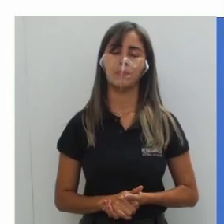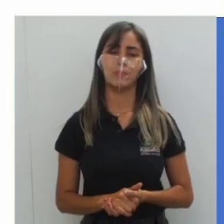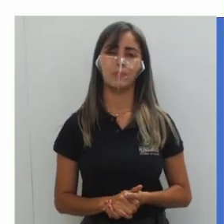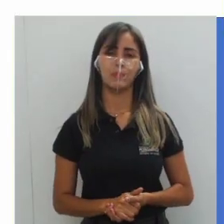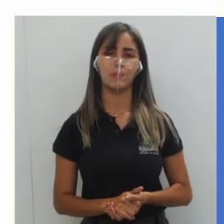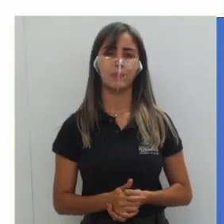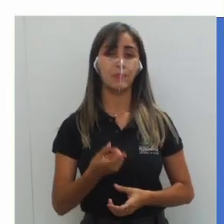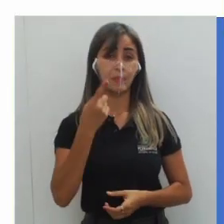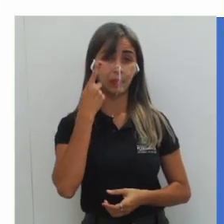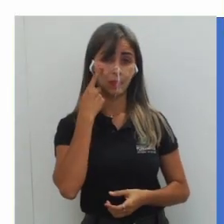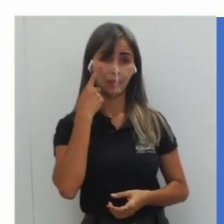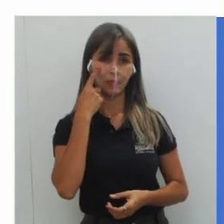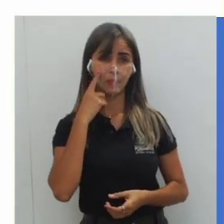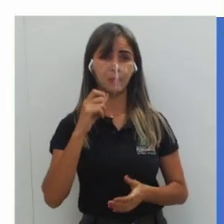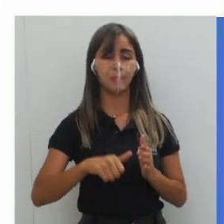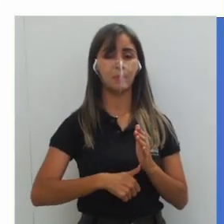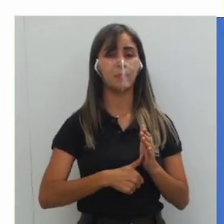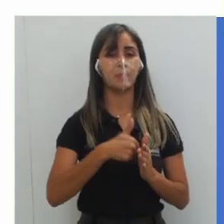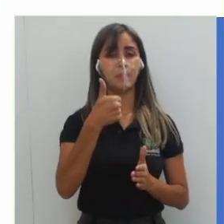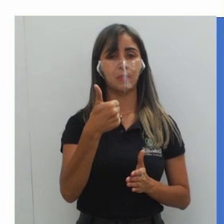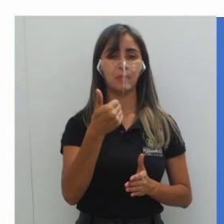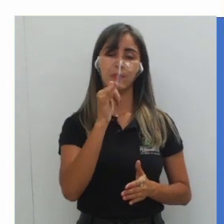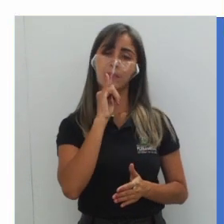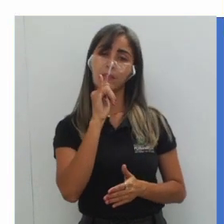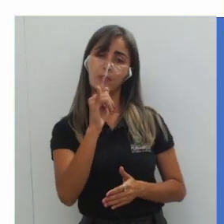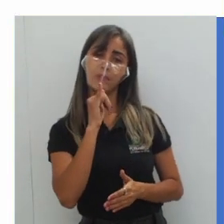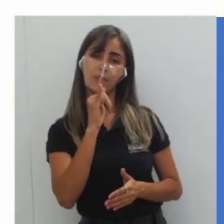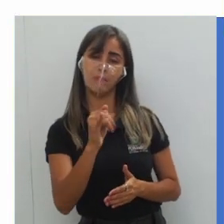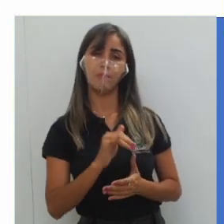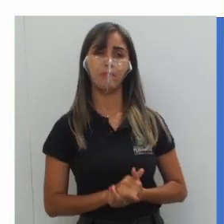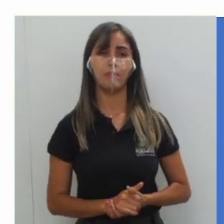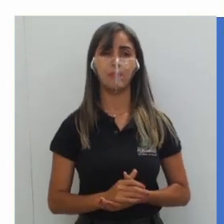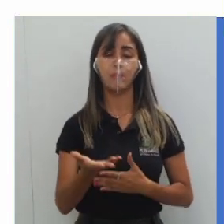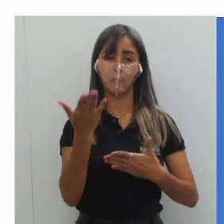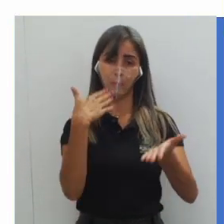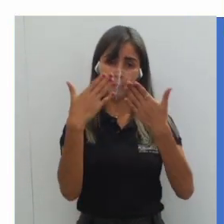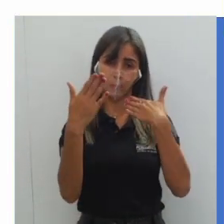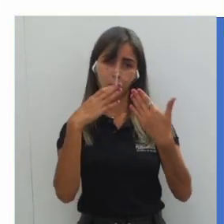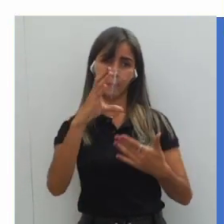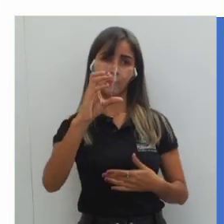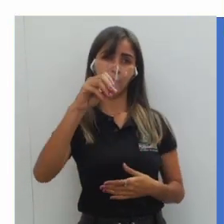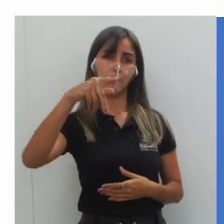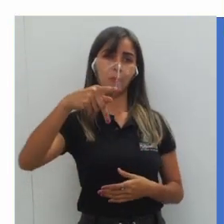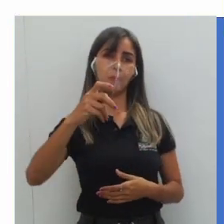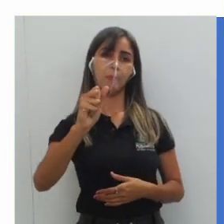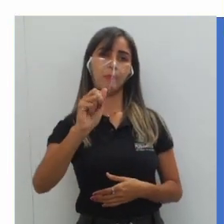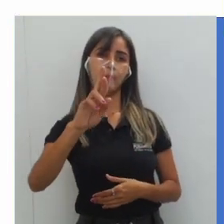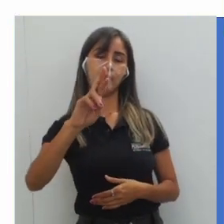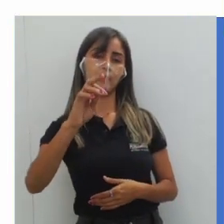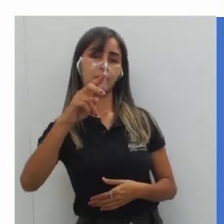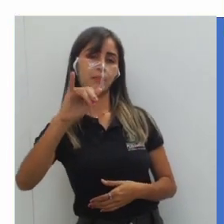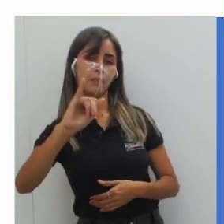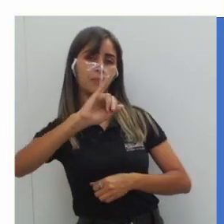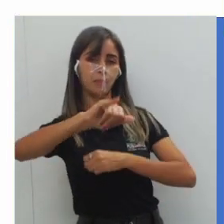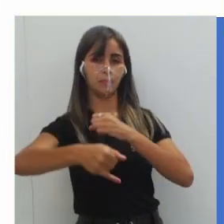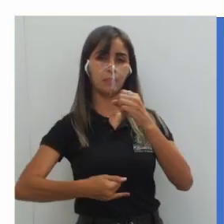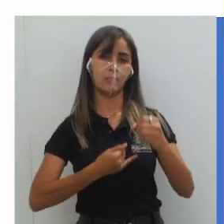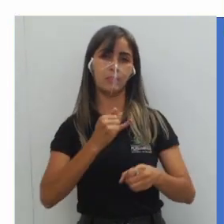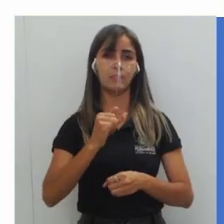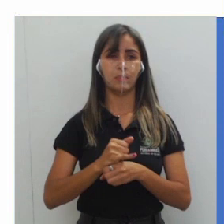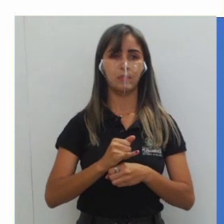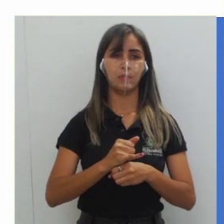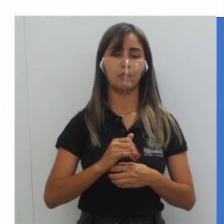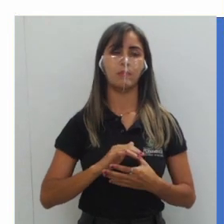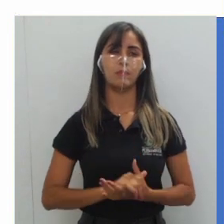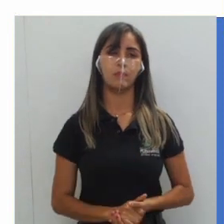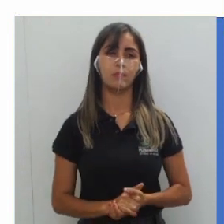dois. Então vejam aí primeiramente os exemplos, né? O comparative. Eu vou usar o